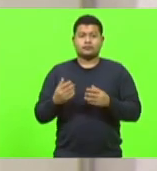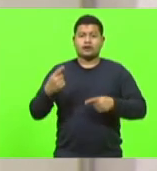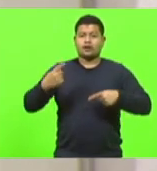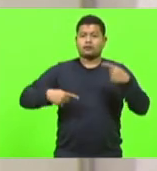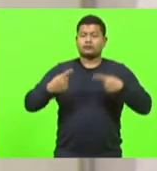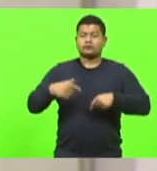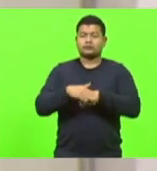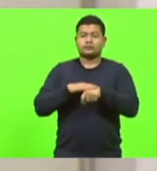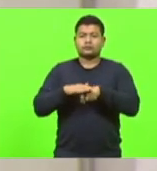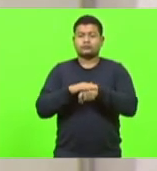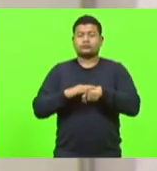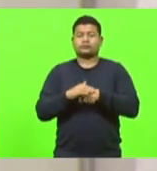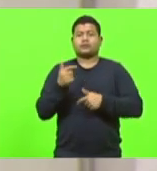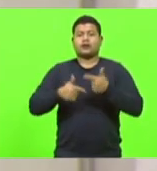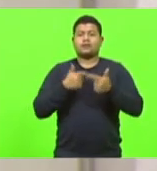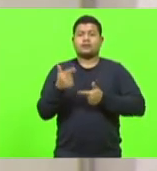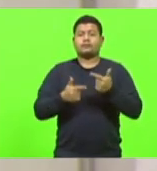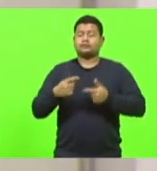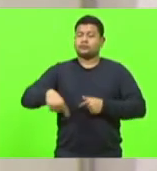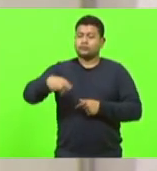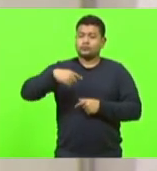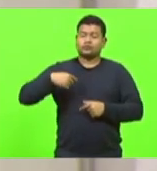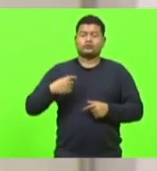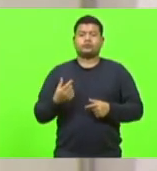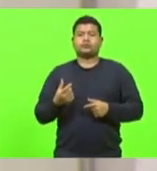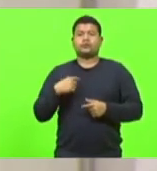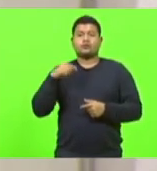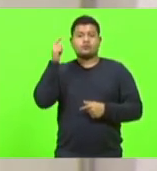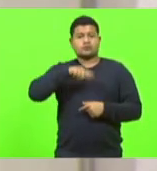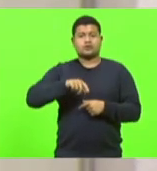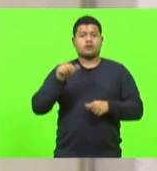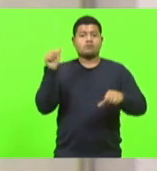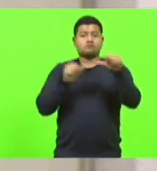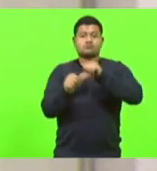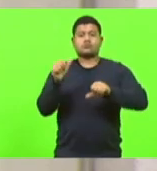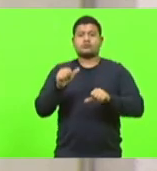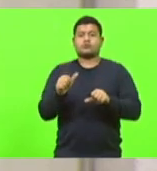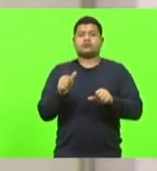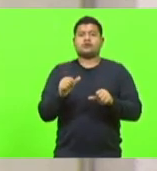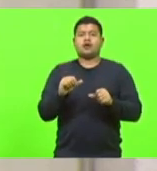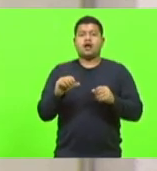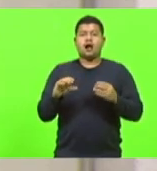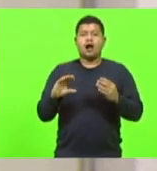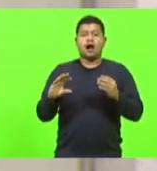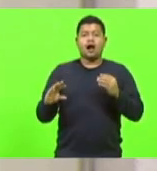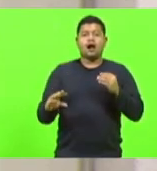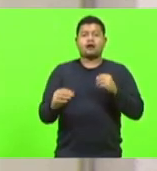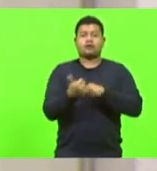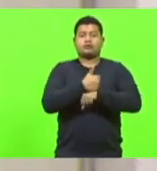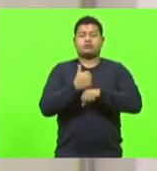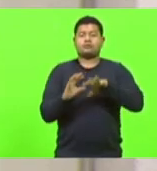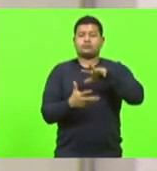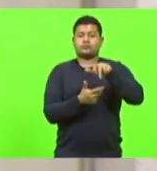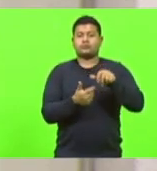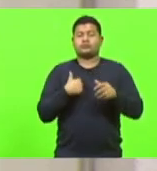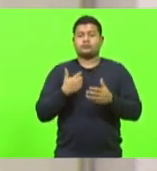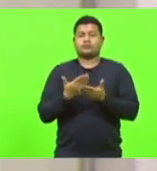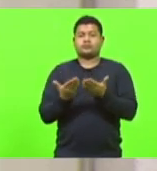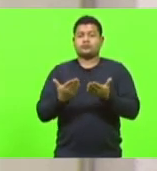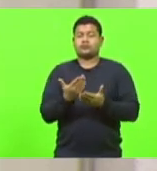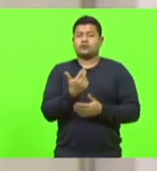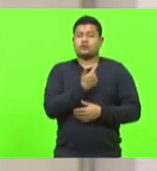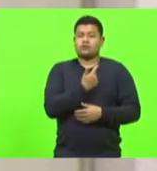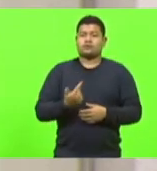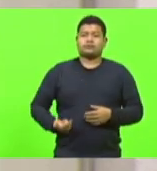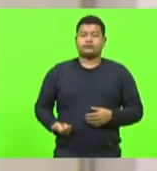fazer significativas alterações no substitutivo global que veio do governo em